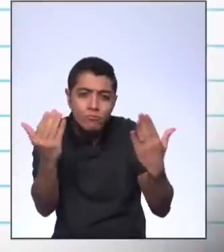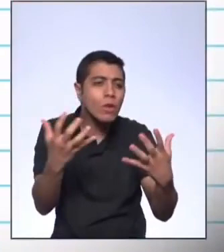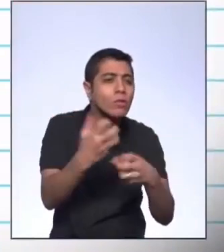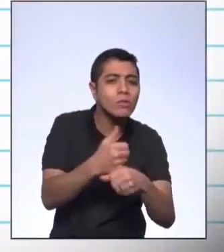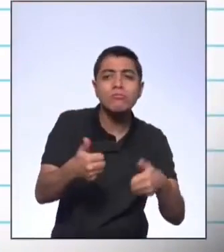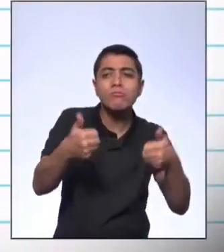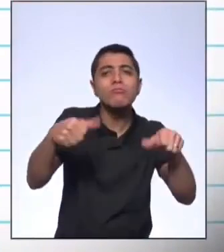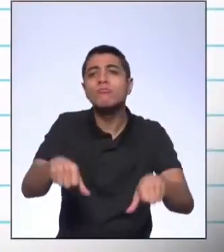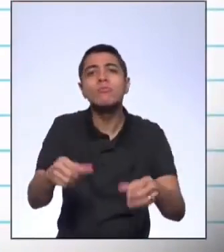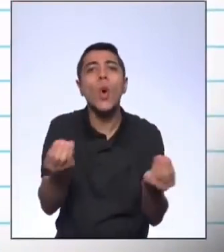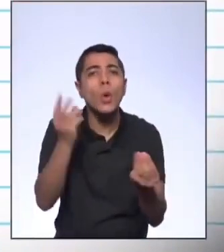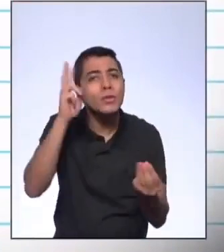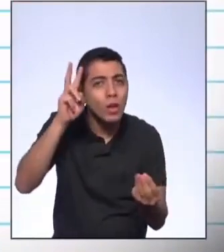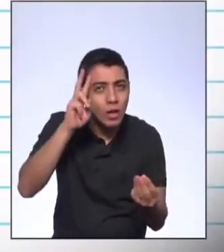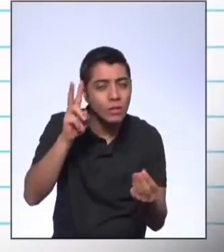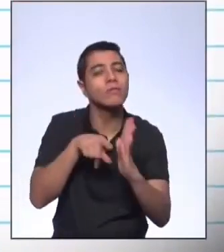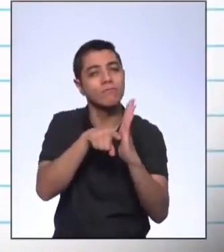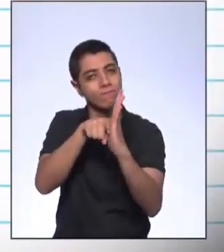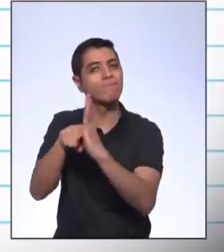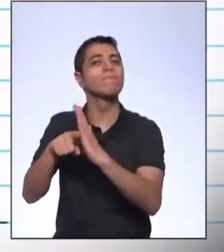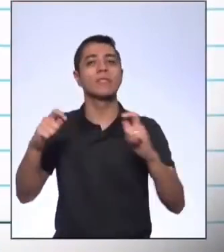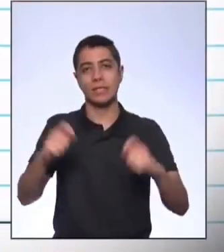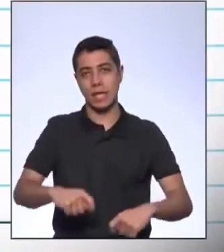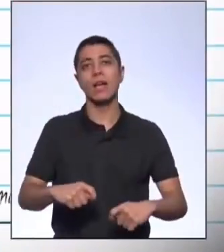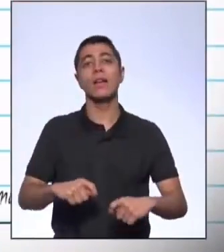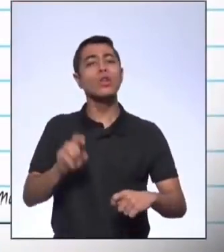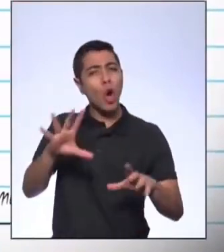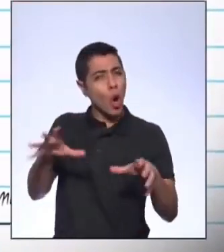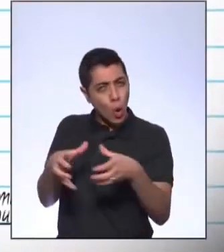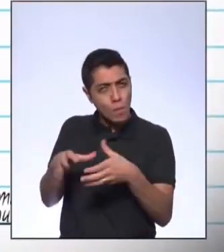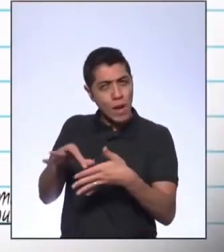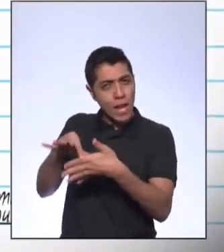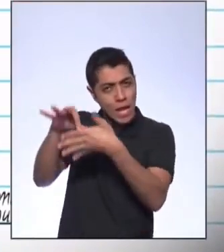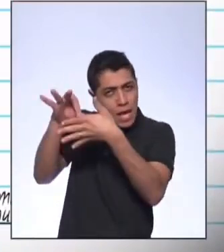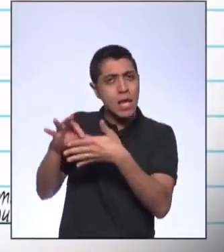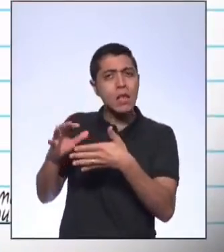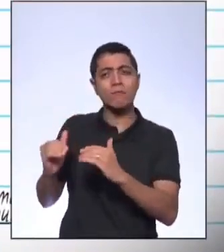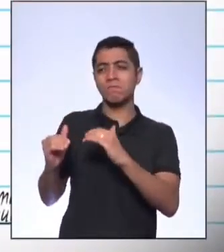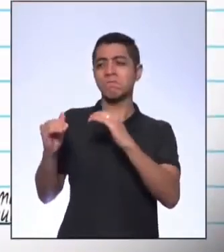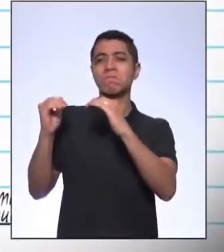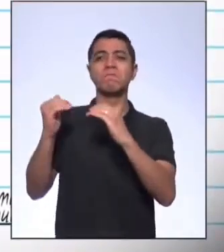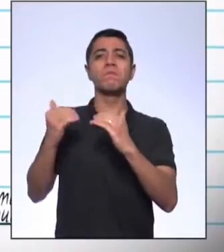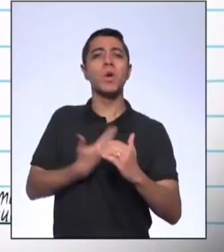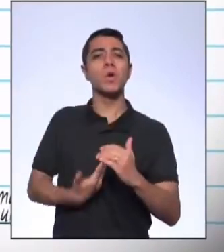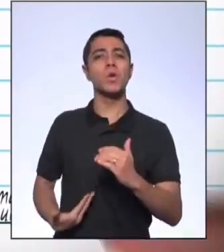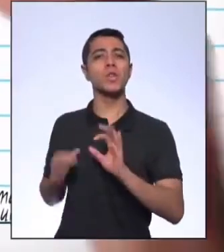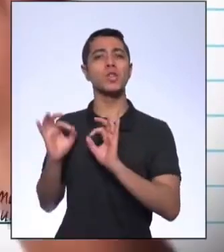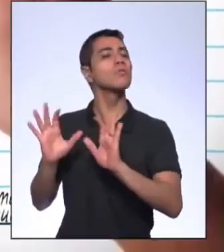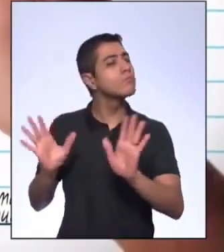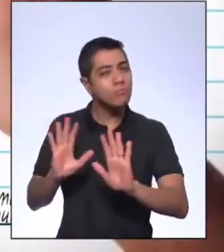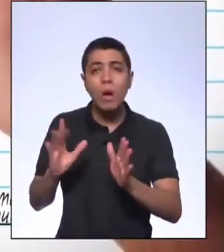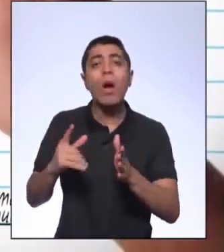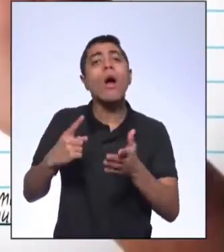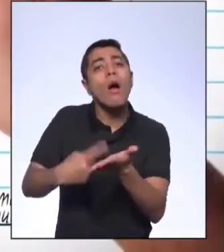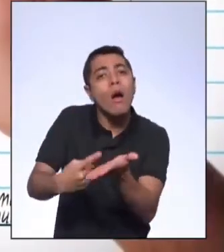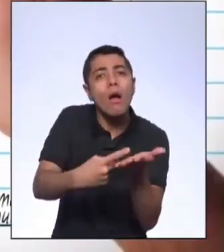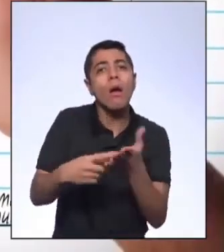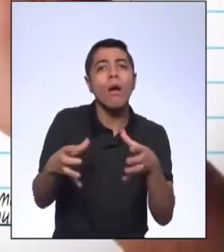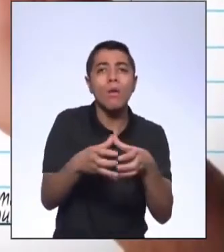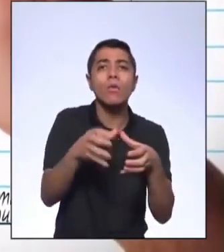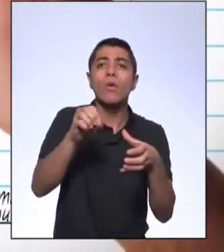esforços não se restringem somente a decisão dele a alta burocracia é língua também não ONGs empresas privadas